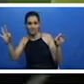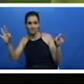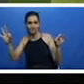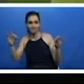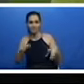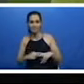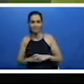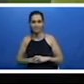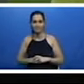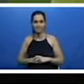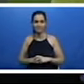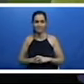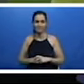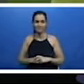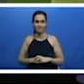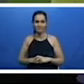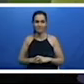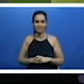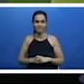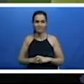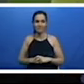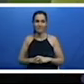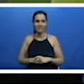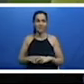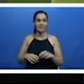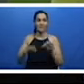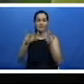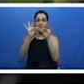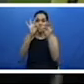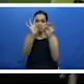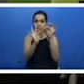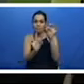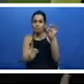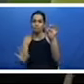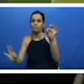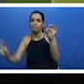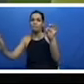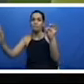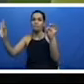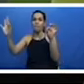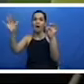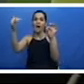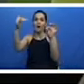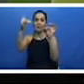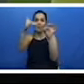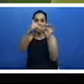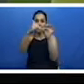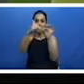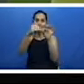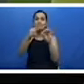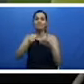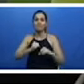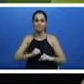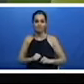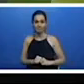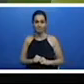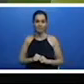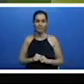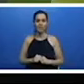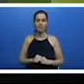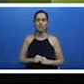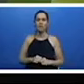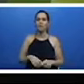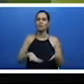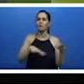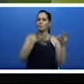reta que sai de uma extremidade até a outra extremidade da circunferência. Ele sai